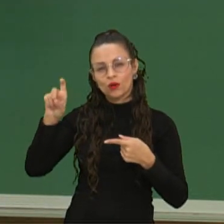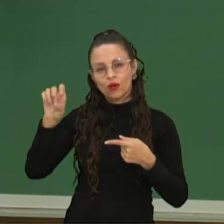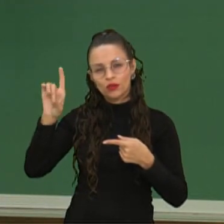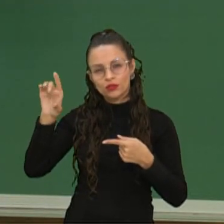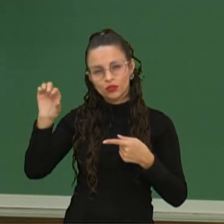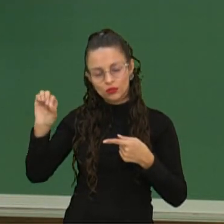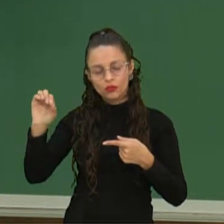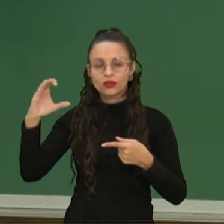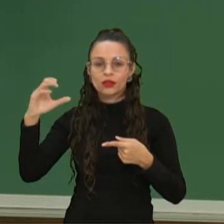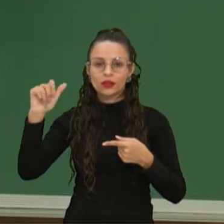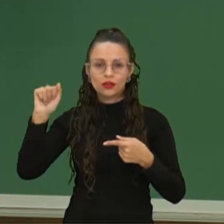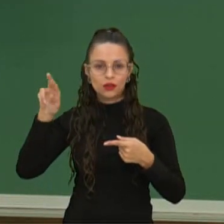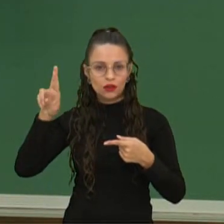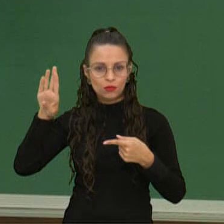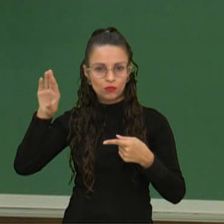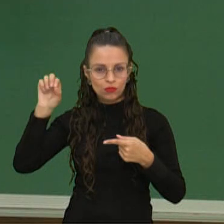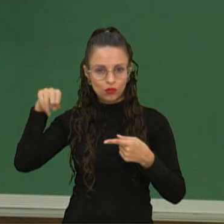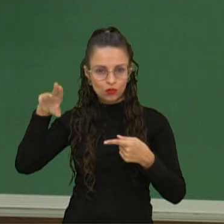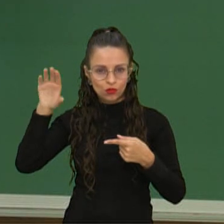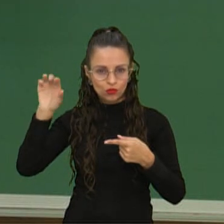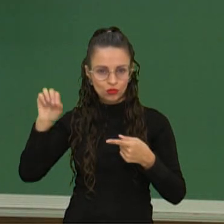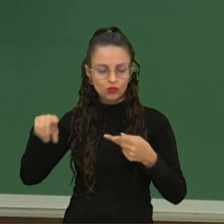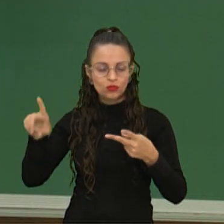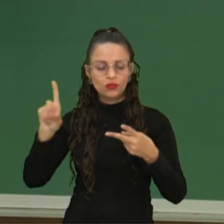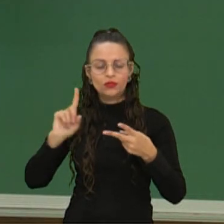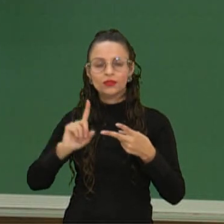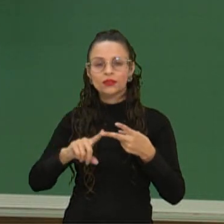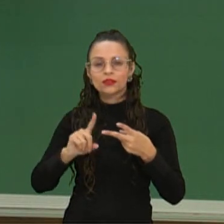de carbono, né? E da queima de determinados tipos